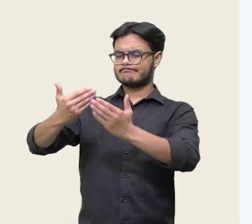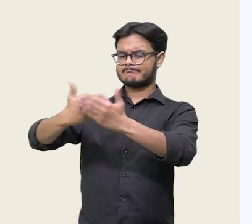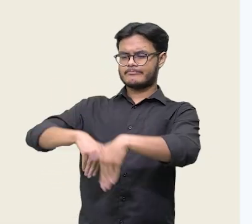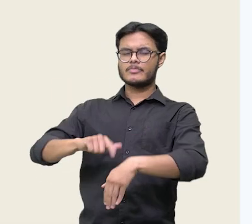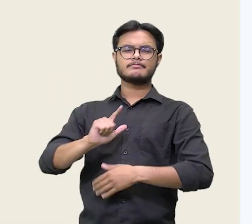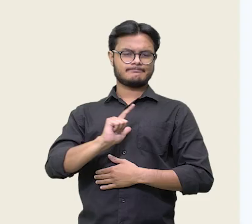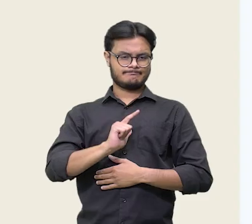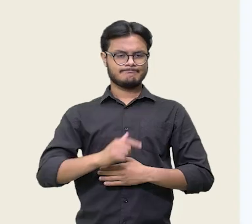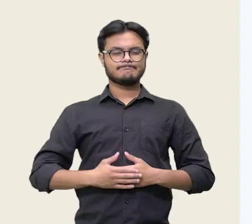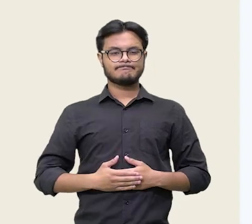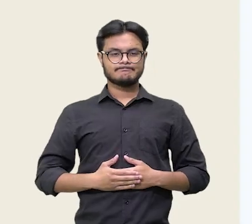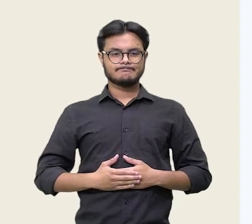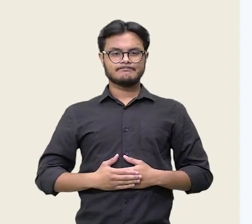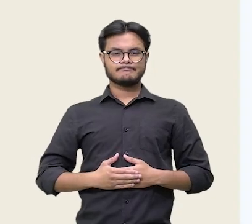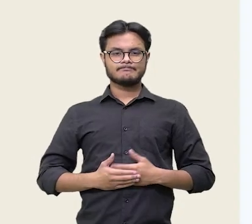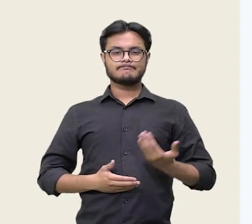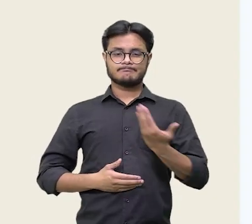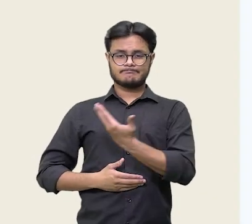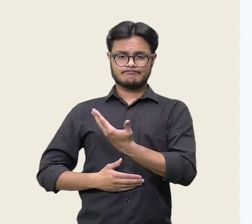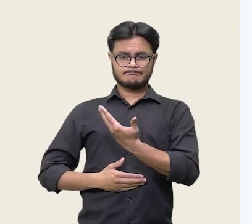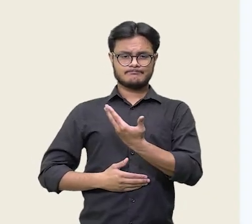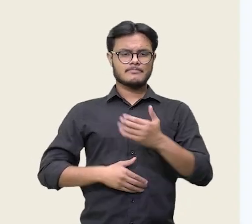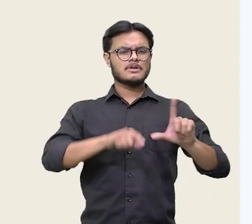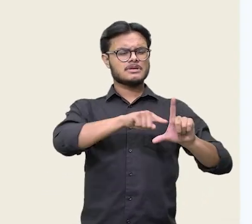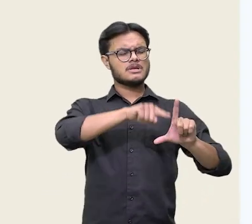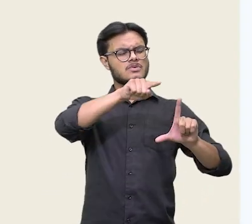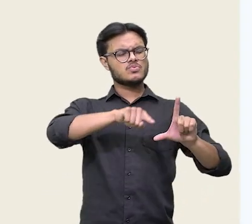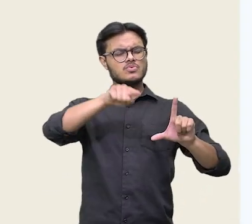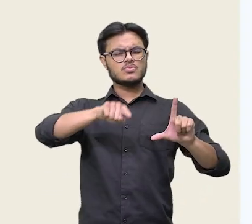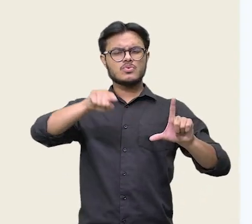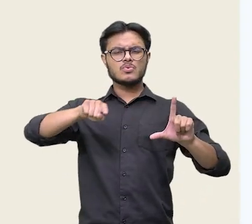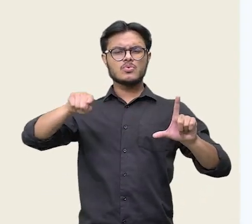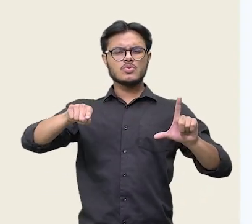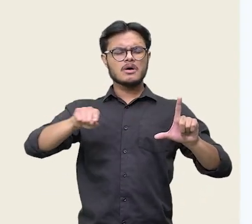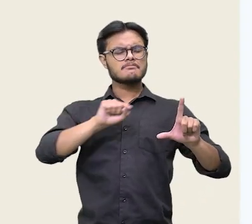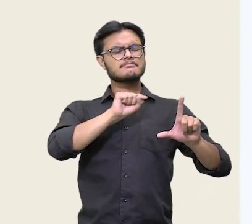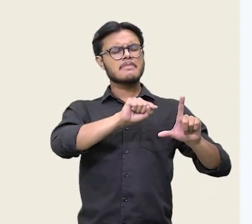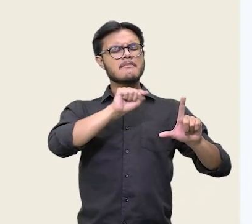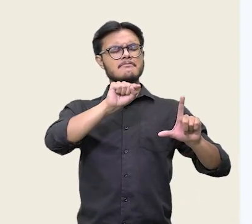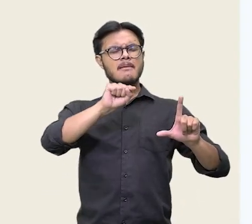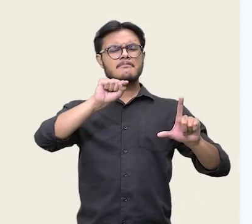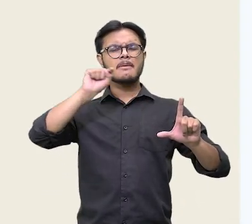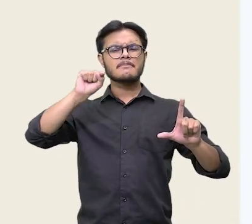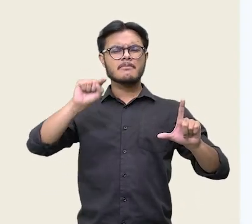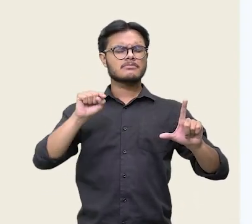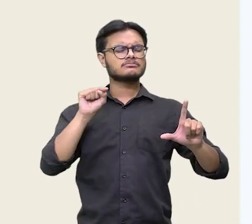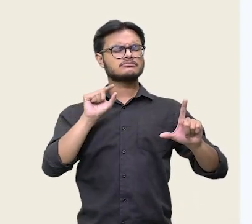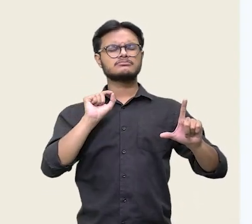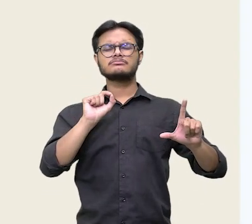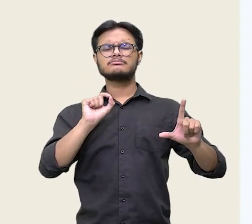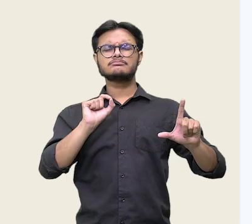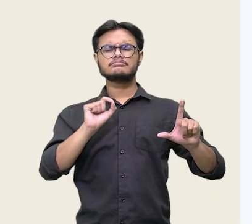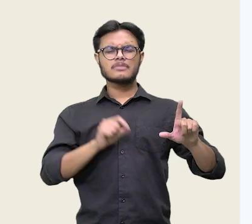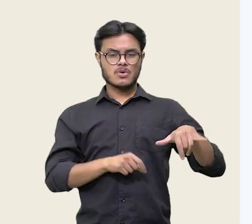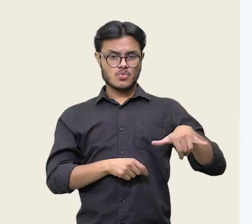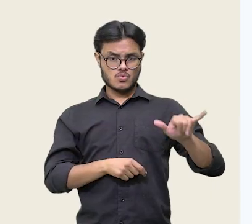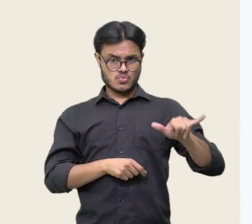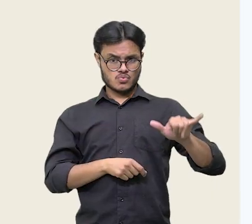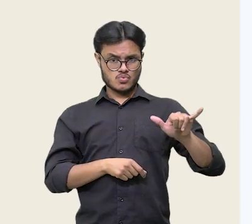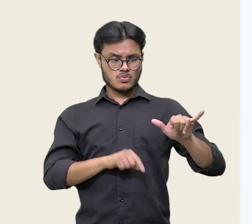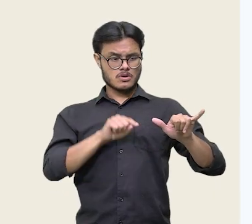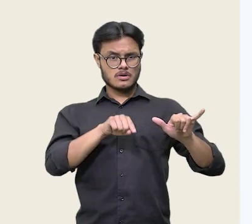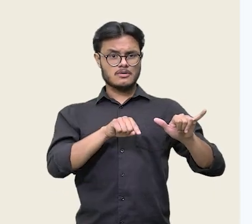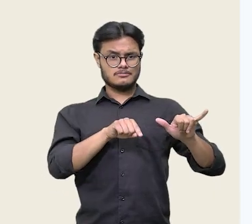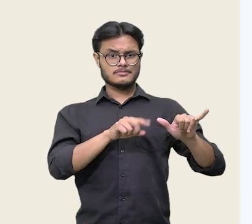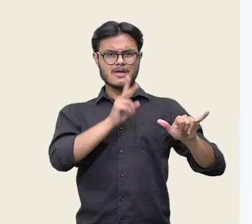aparecer mais. Então aí nós temos um gráfico, né, com vários pontos, cada ponto no eixo Y é um ponto